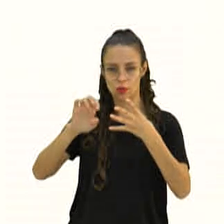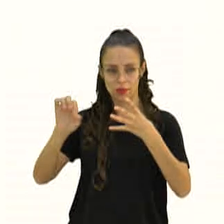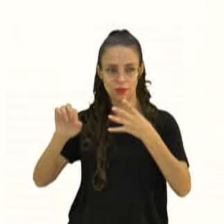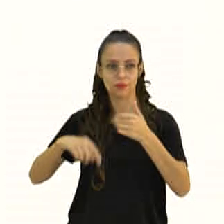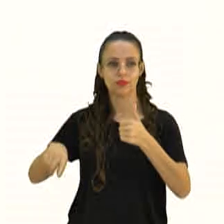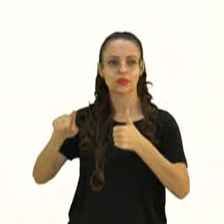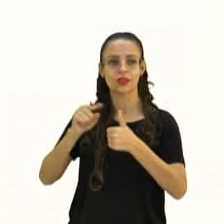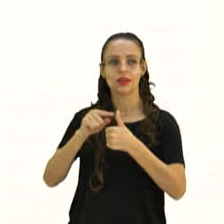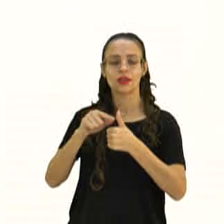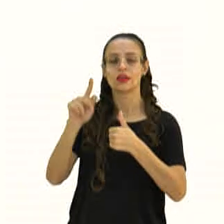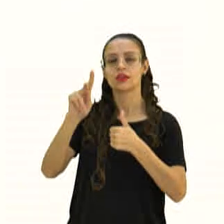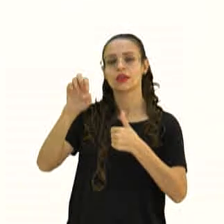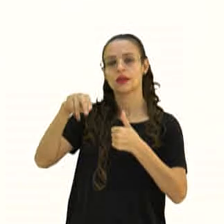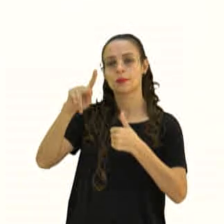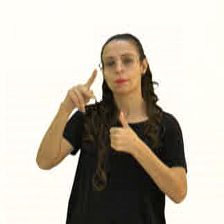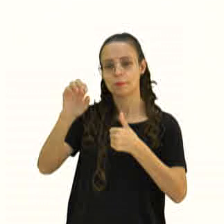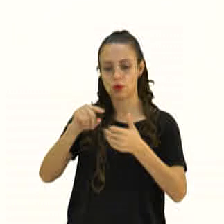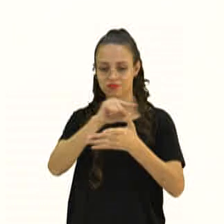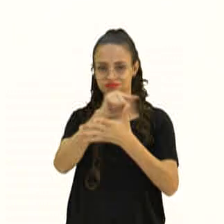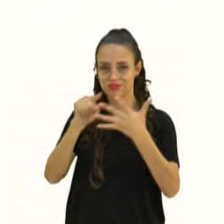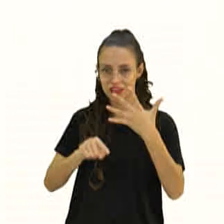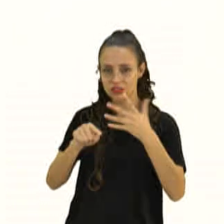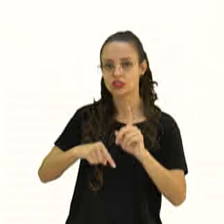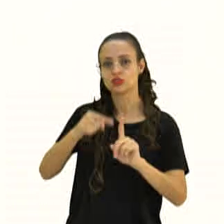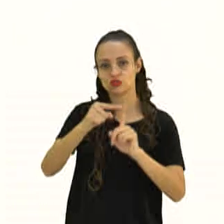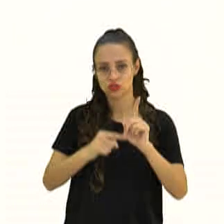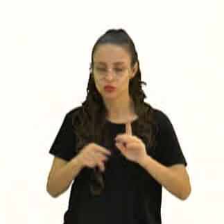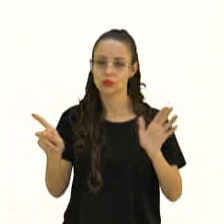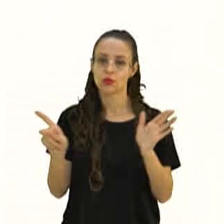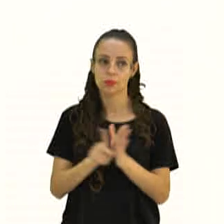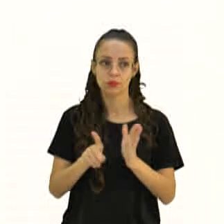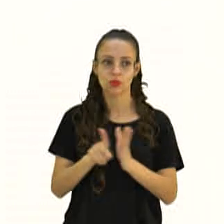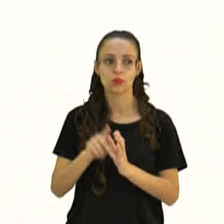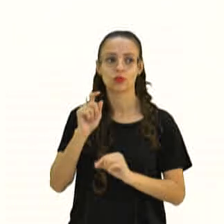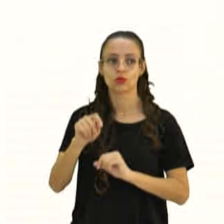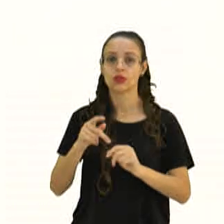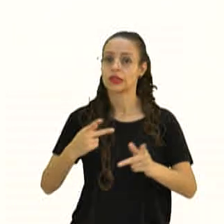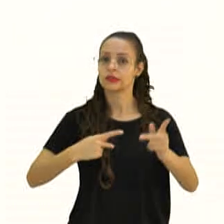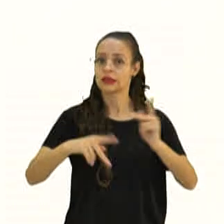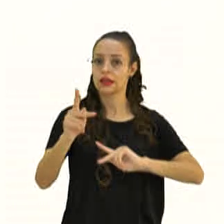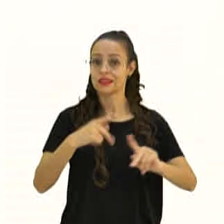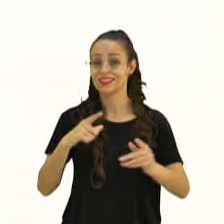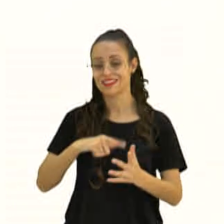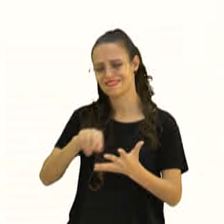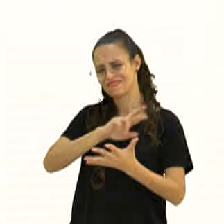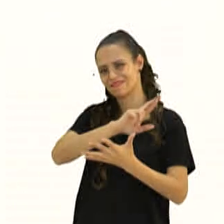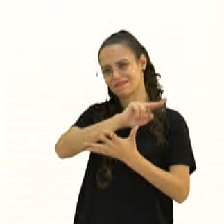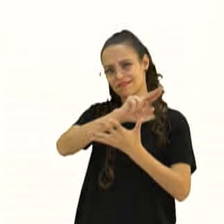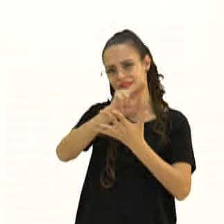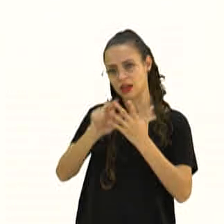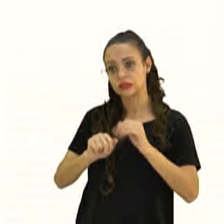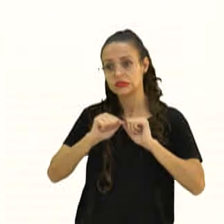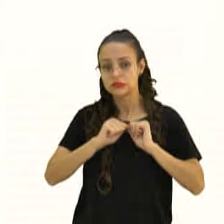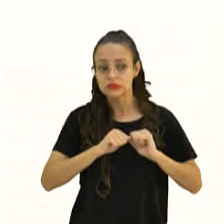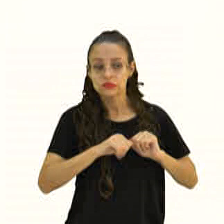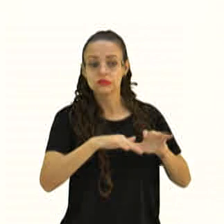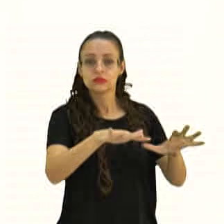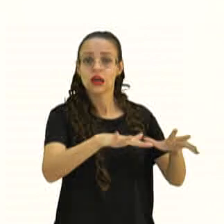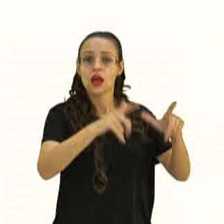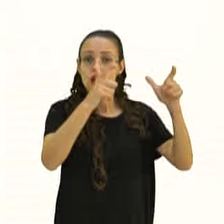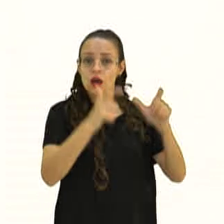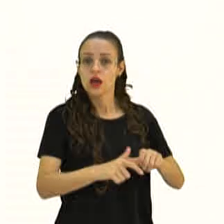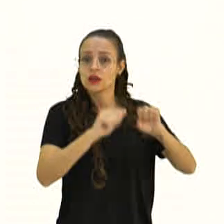versão americanizada do esporte, né? Então, como nós vimos lá, né? Existem muitas modalidades que surgem em determinado local, né? Quando